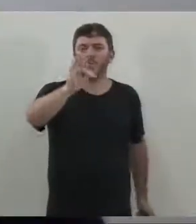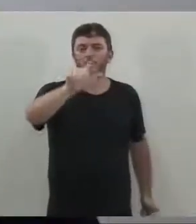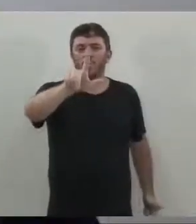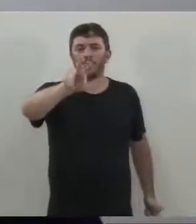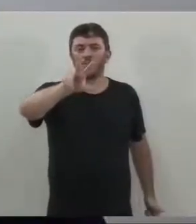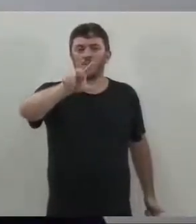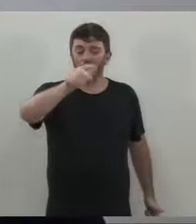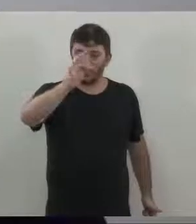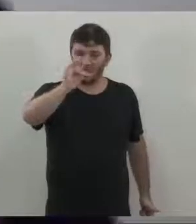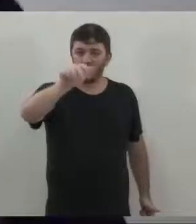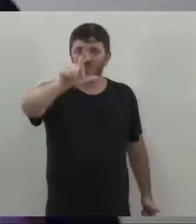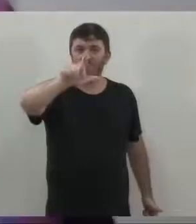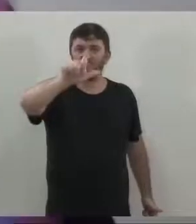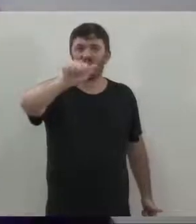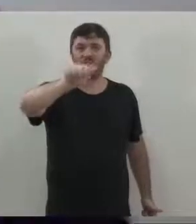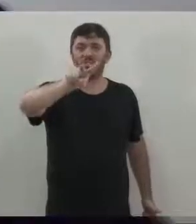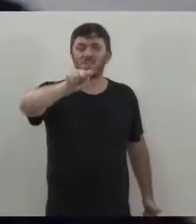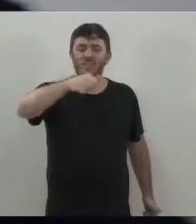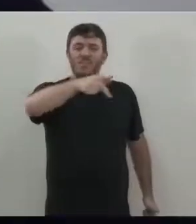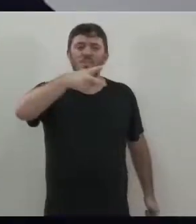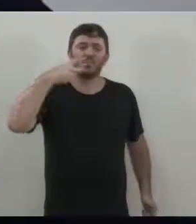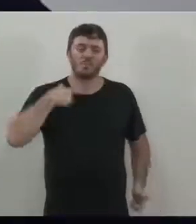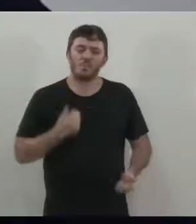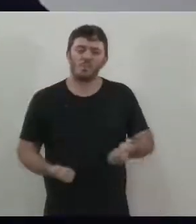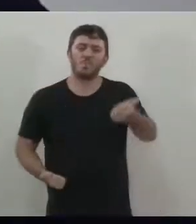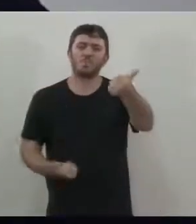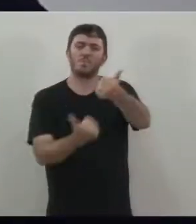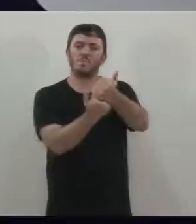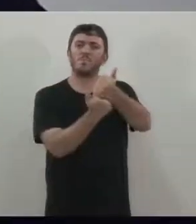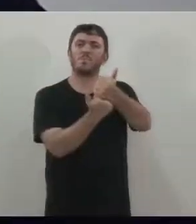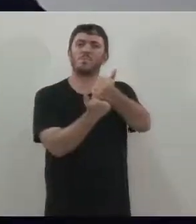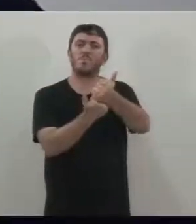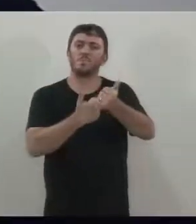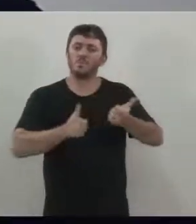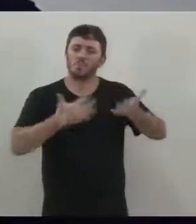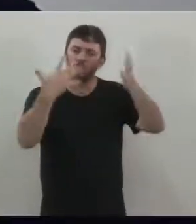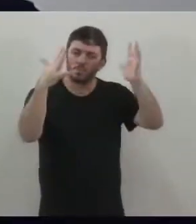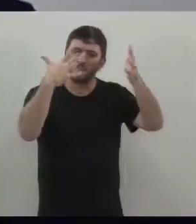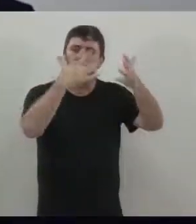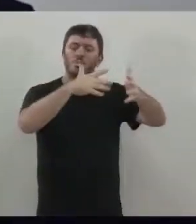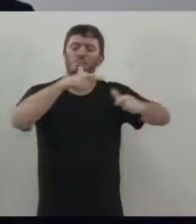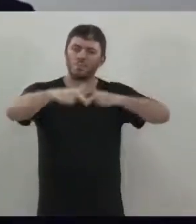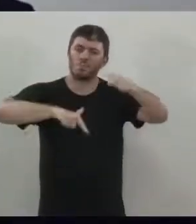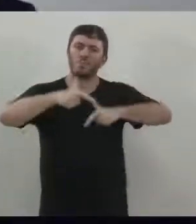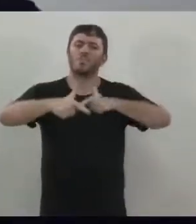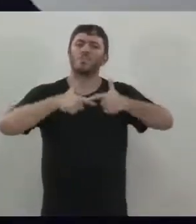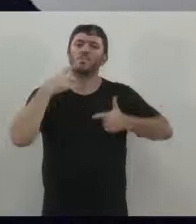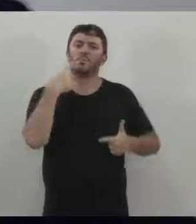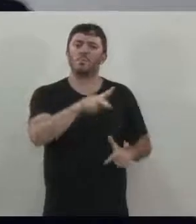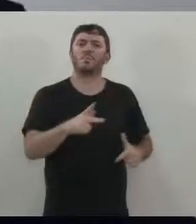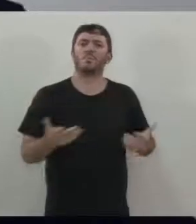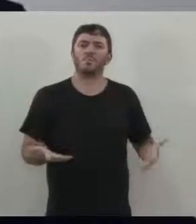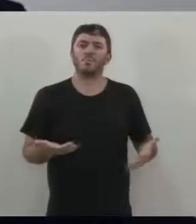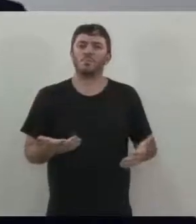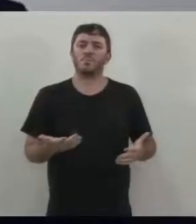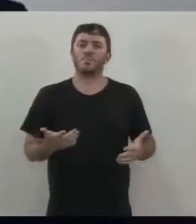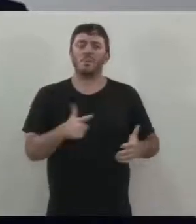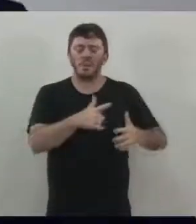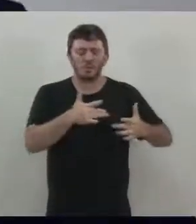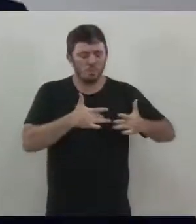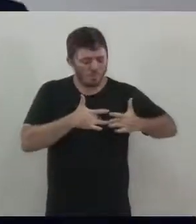considerações a você, mais uma vez enaltecendo o seu trabalho, a sua disponibilidade em se